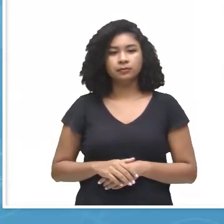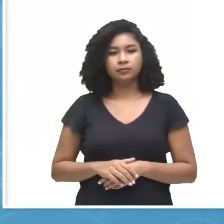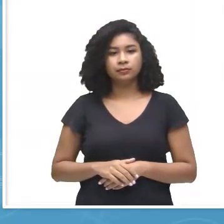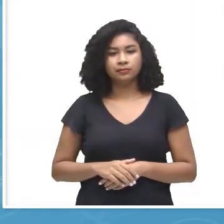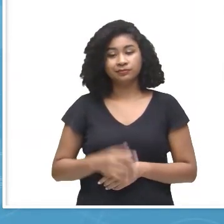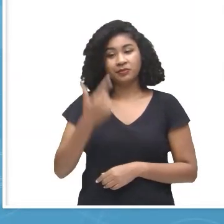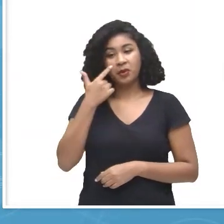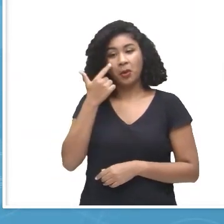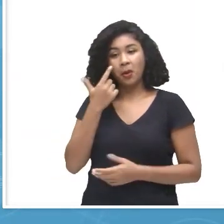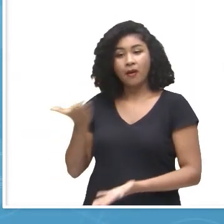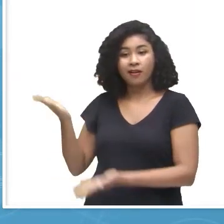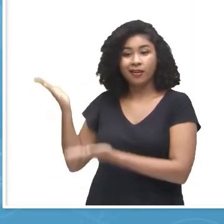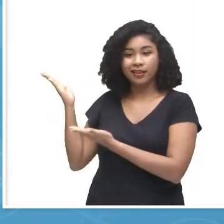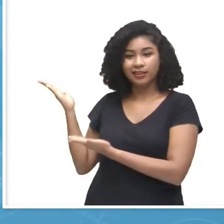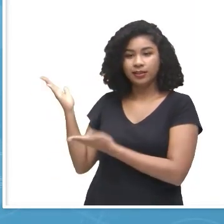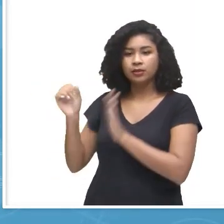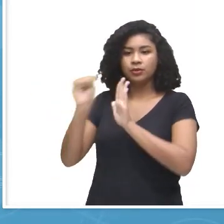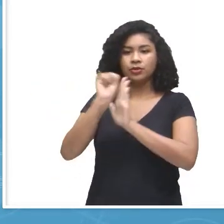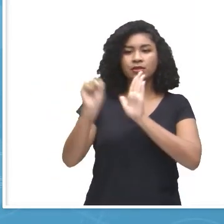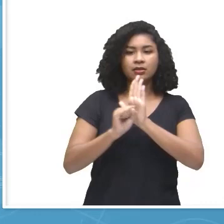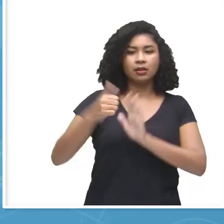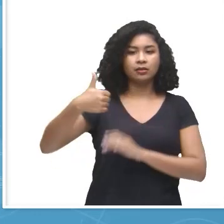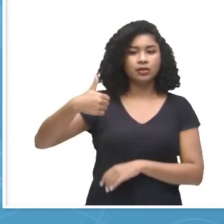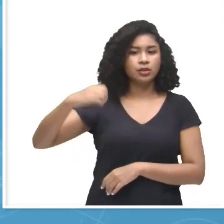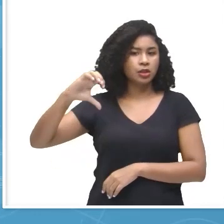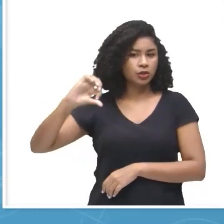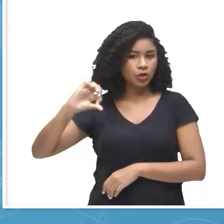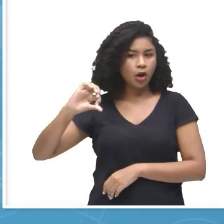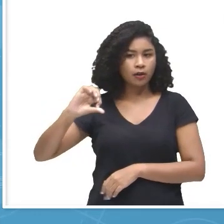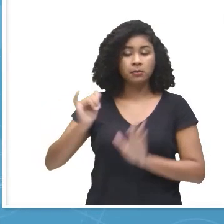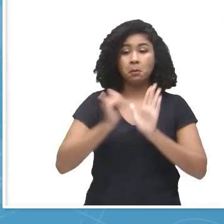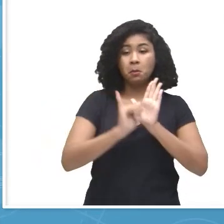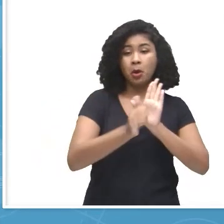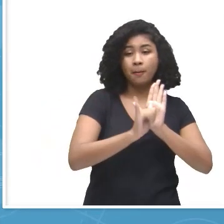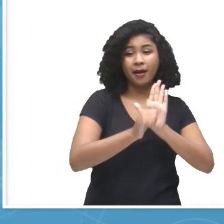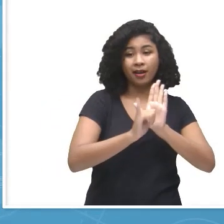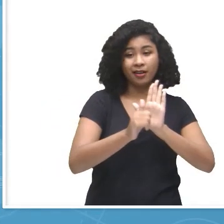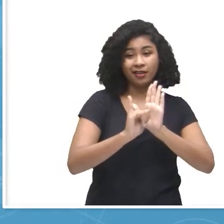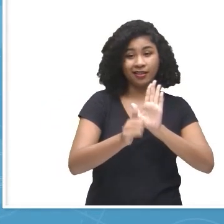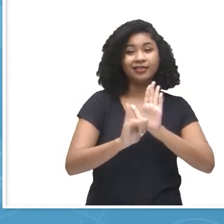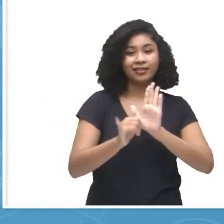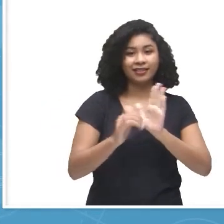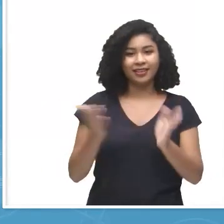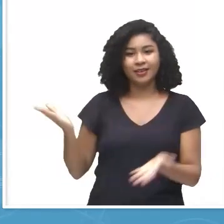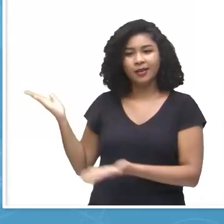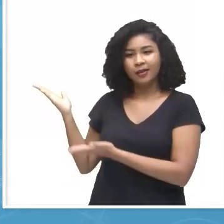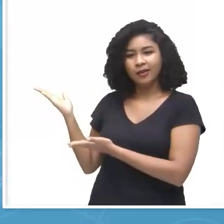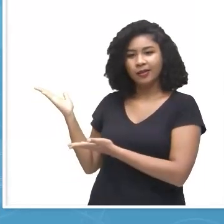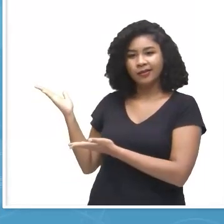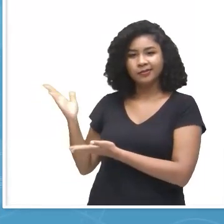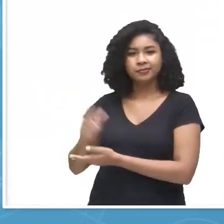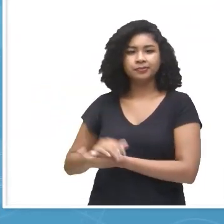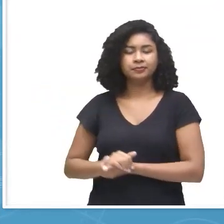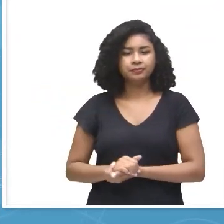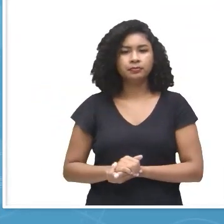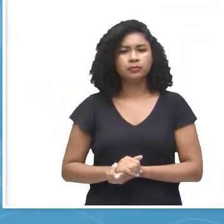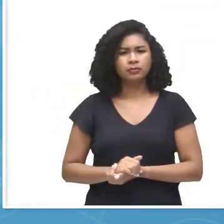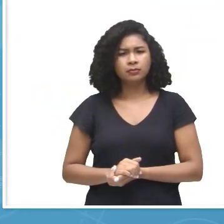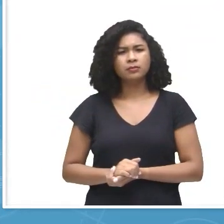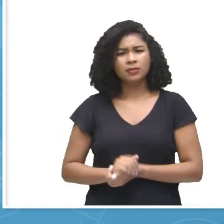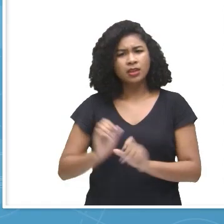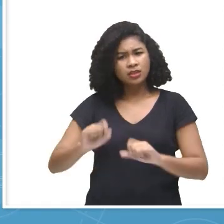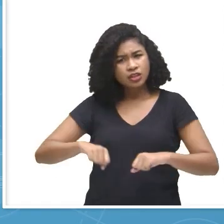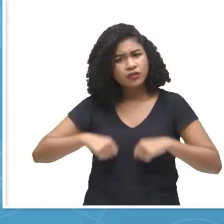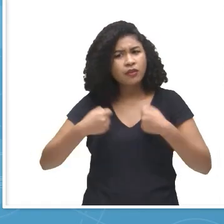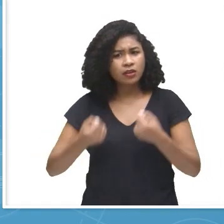Olha aí, a gente tem século XIX, como eram as propagandas, né? Sempre eles tentavam colocar desenhos, e